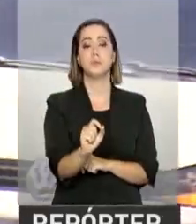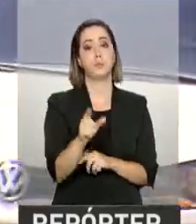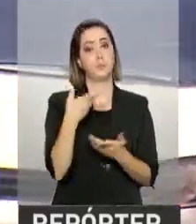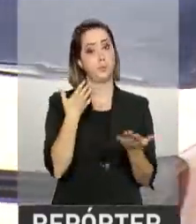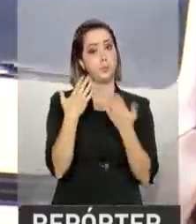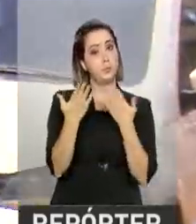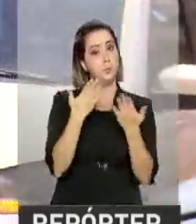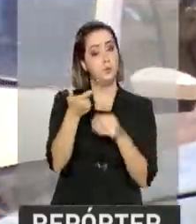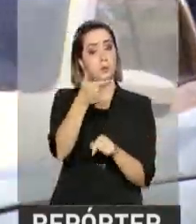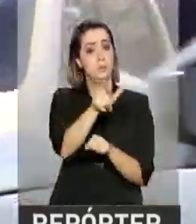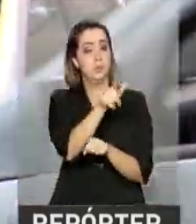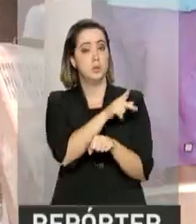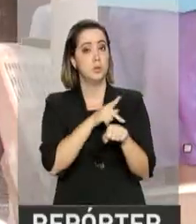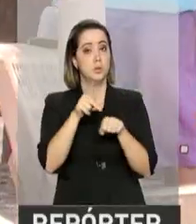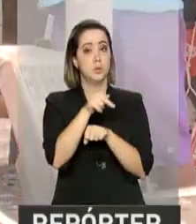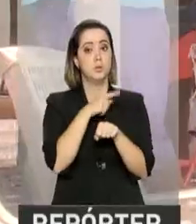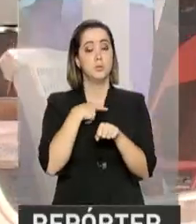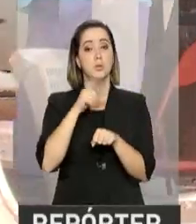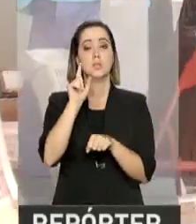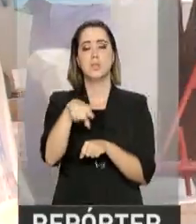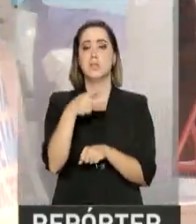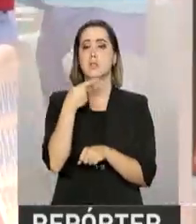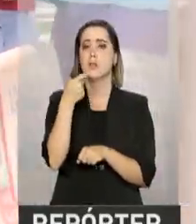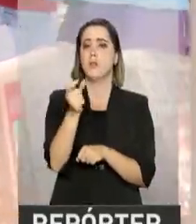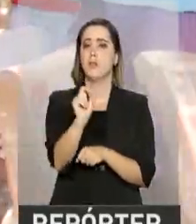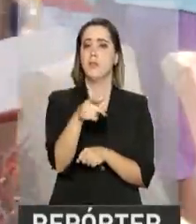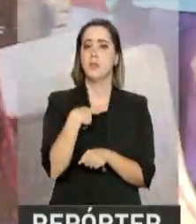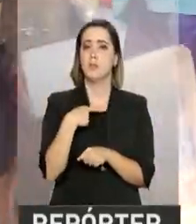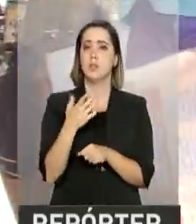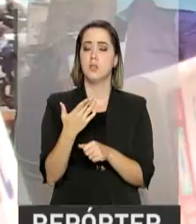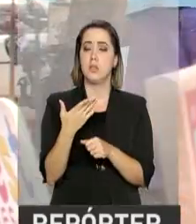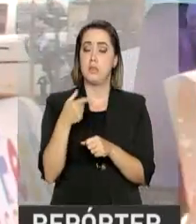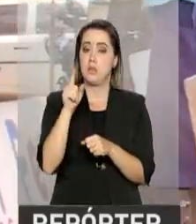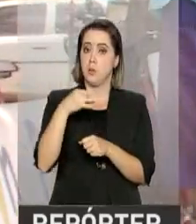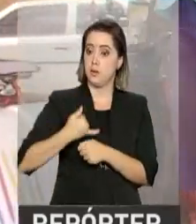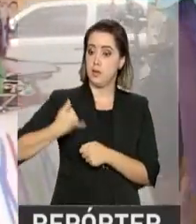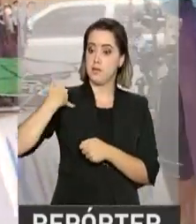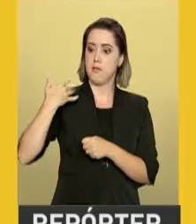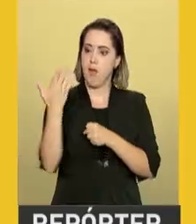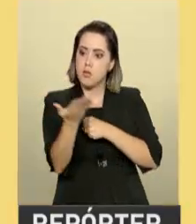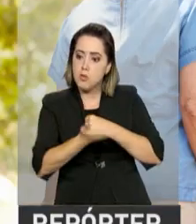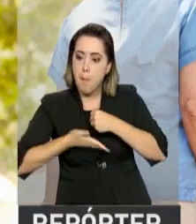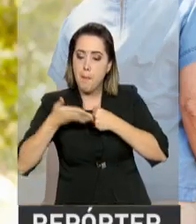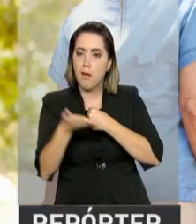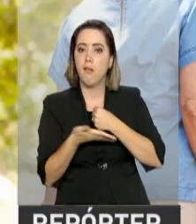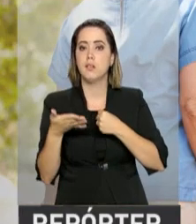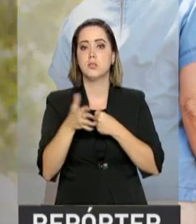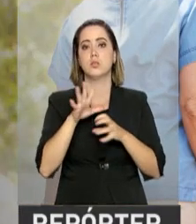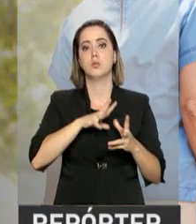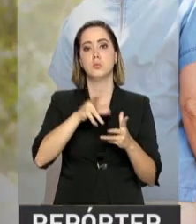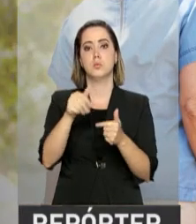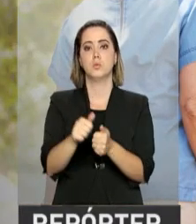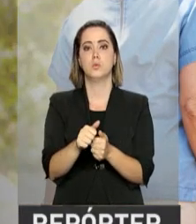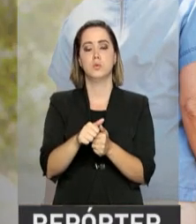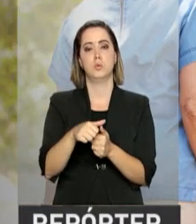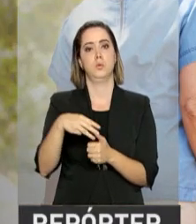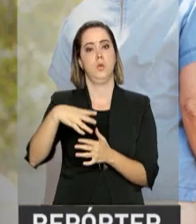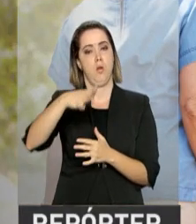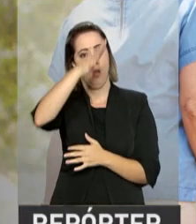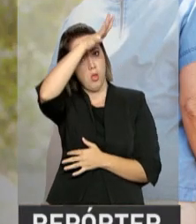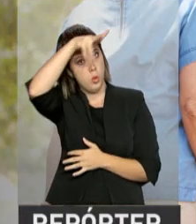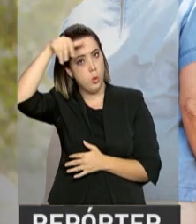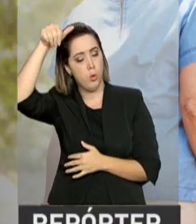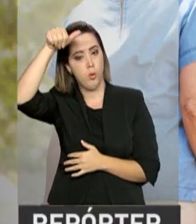com outros países, quer dizer que é uma das idades mais baixas do mundo. No México, a idade média é de